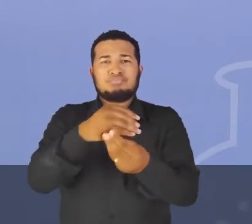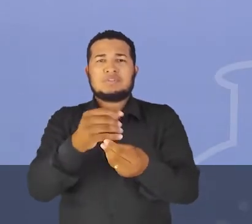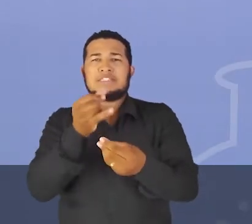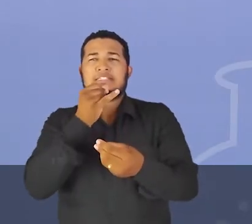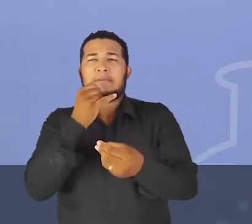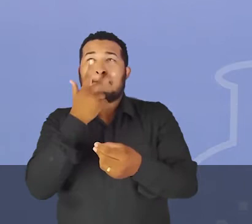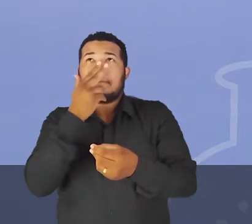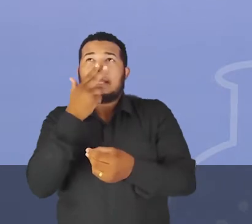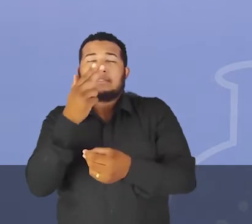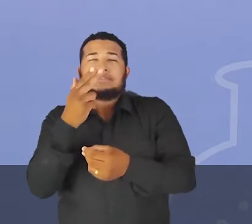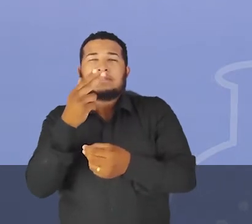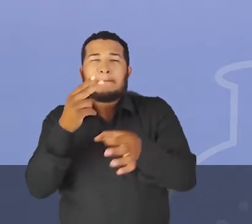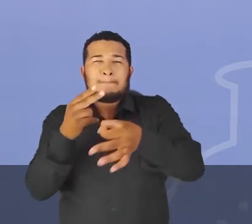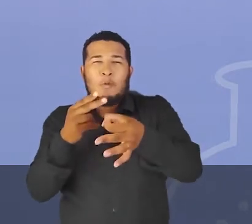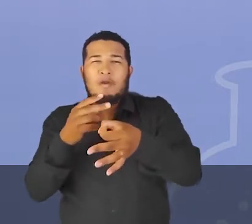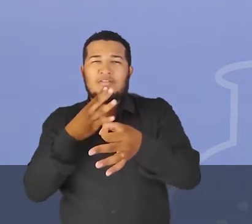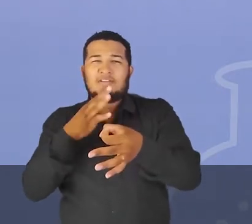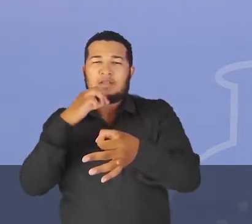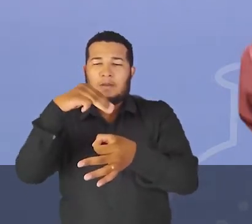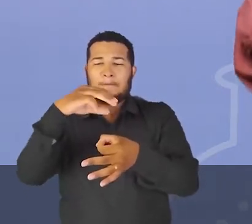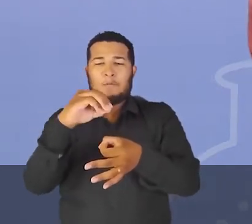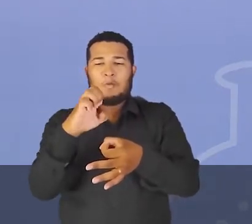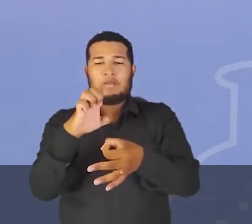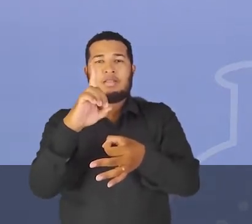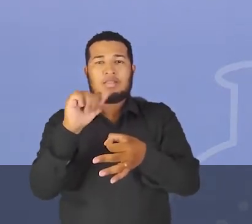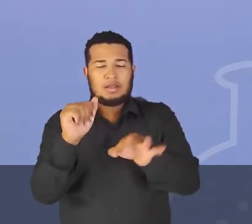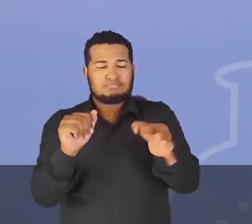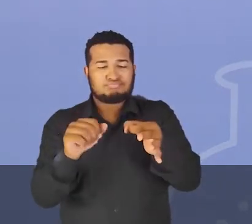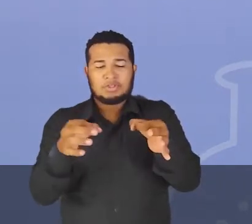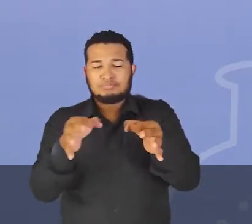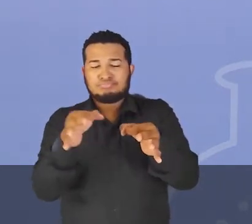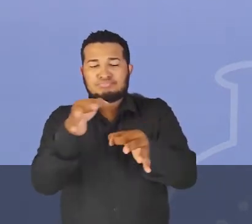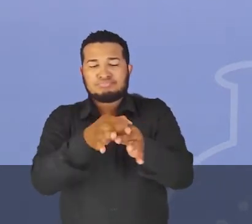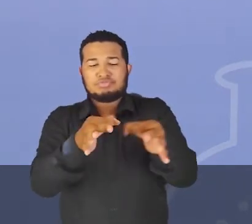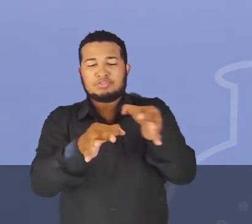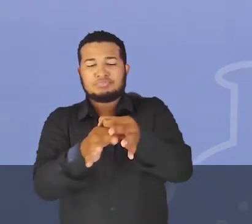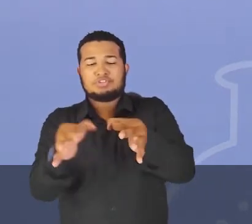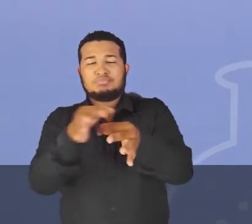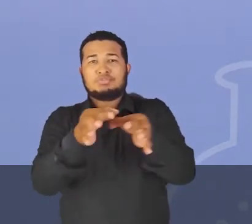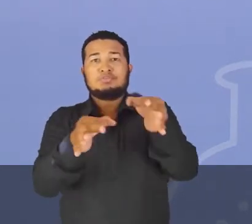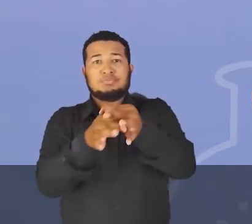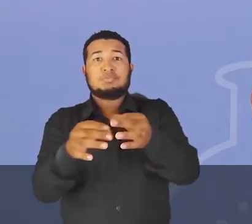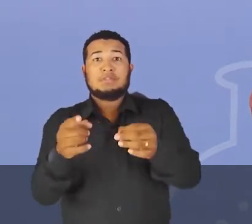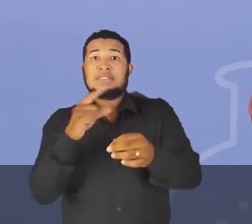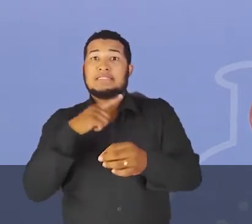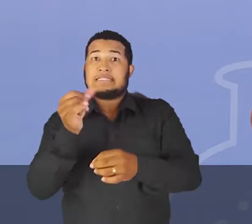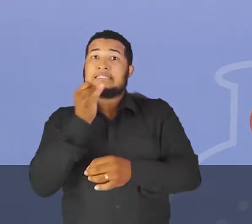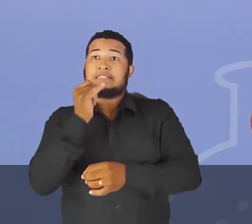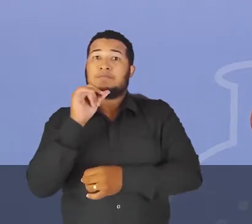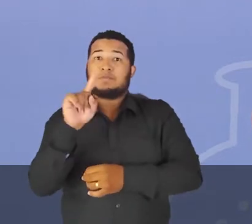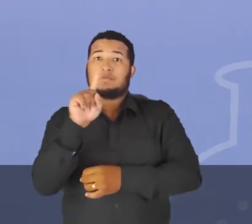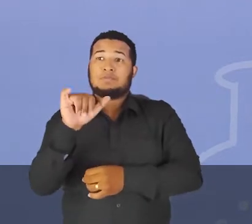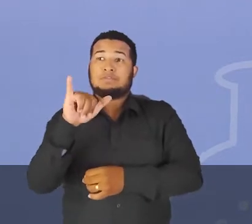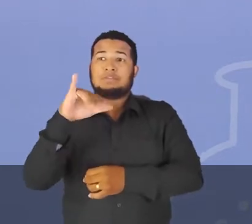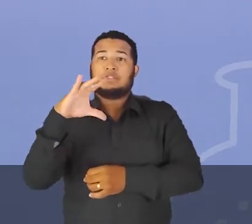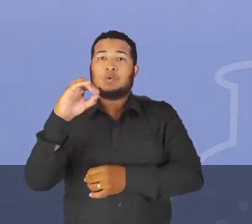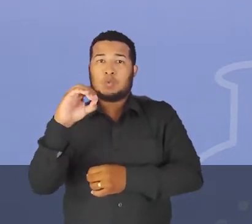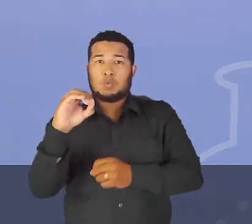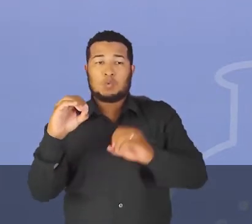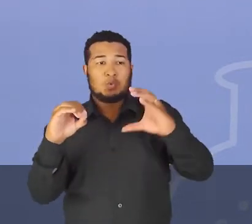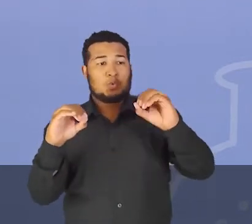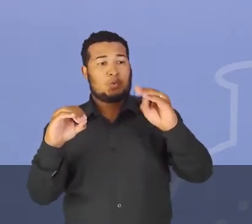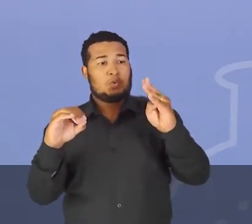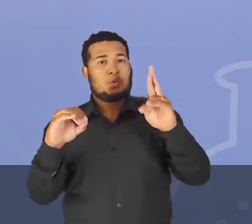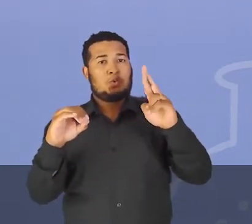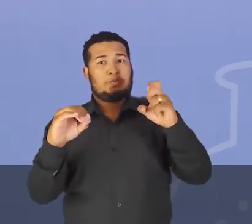como se fossem moedas. Moedas de zinco e moedas de cobre. Zinco e cobre são dois metais bem diferentes. Zinco